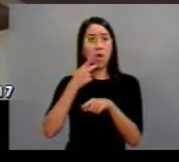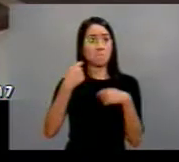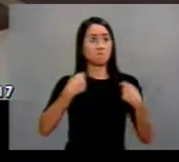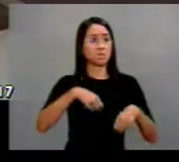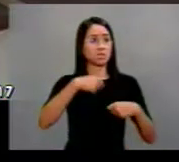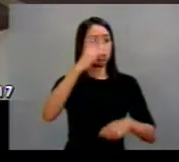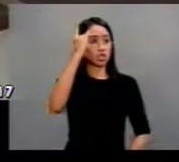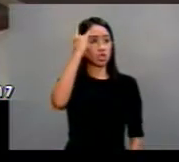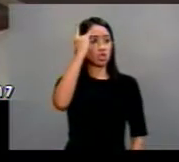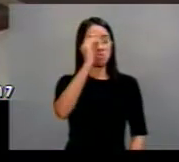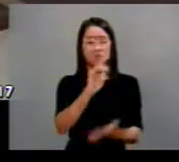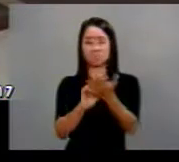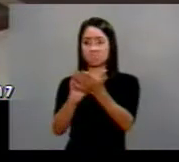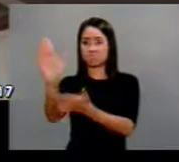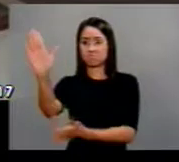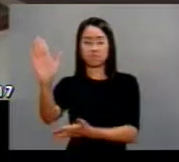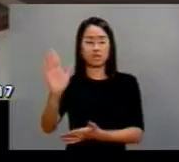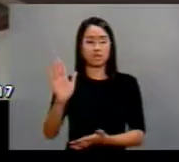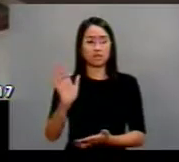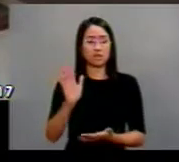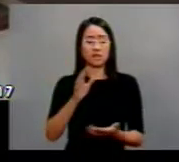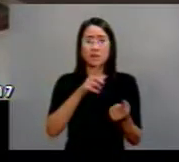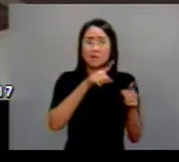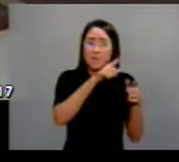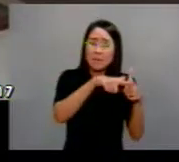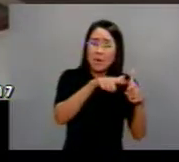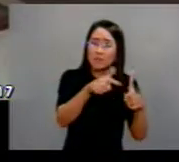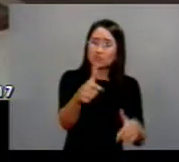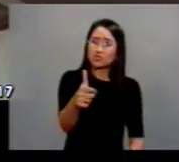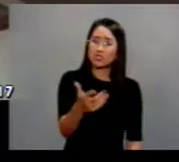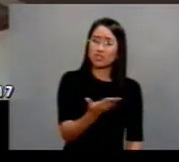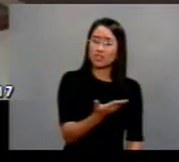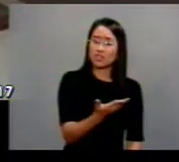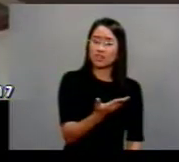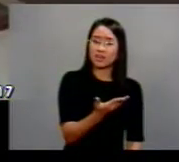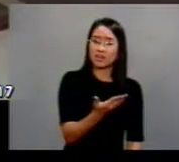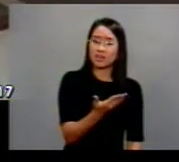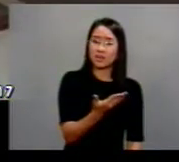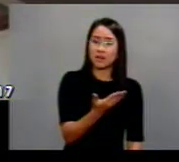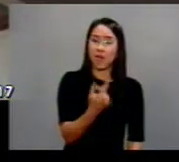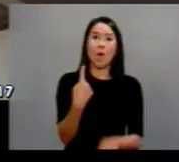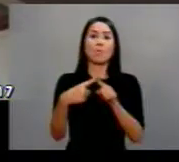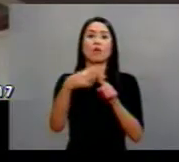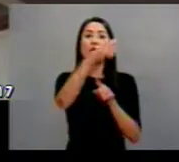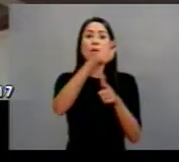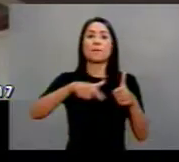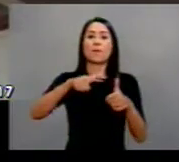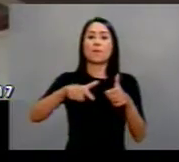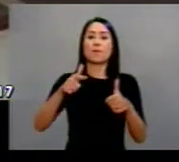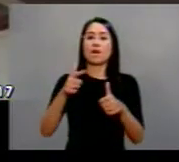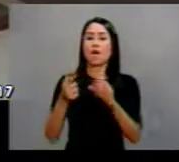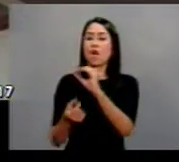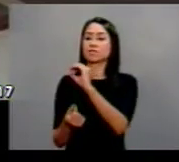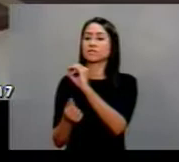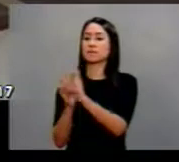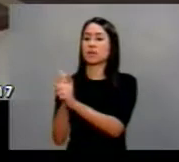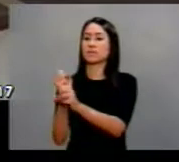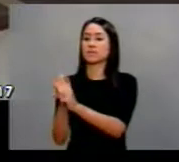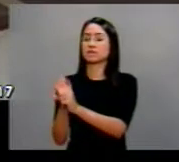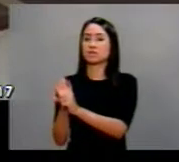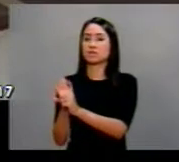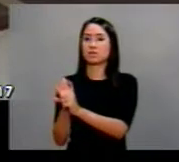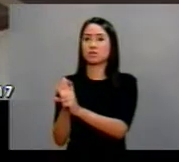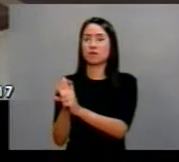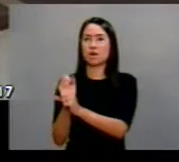Portanto, sem dúvida alguma, chegamos ao fundo do poço. Quem